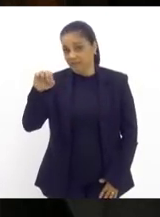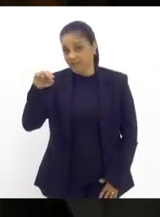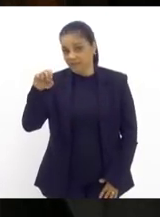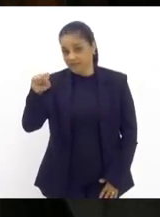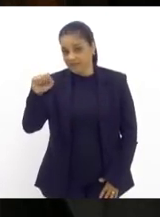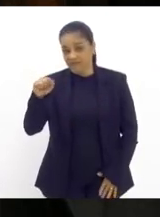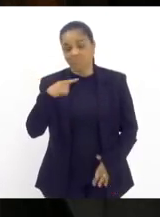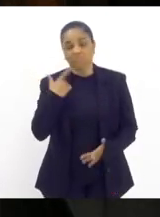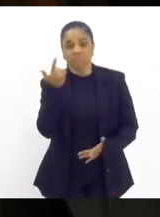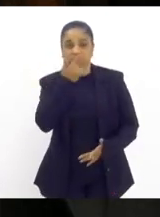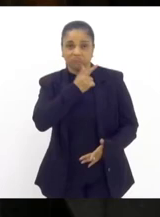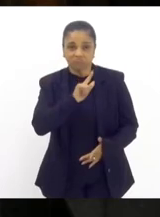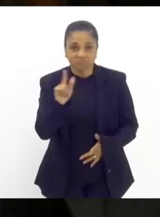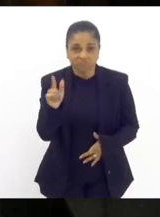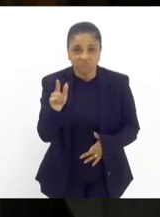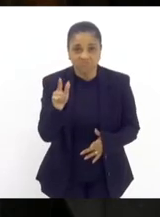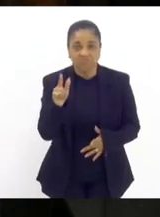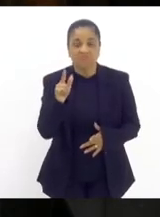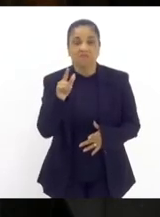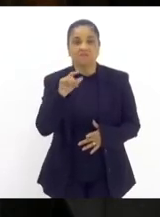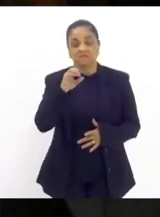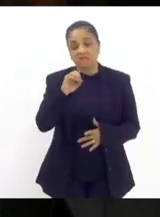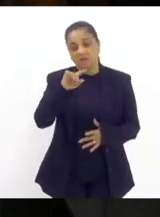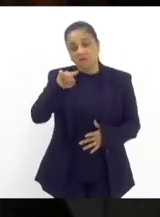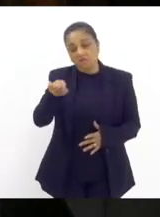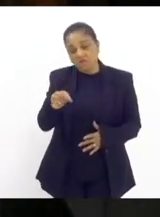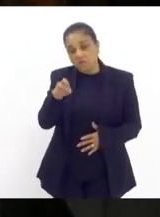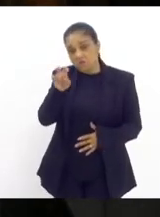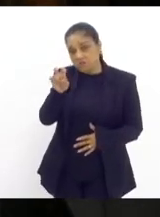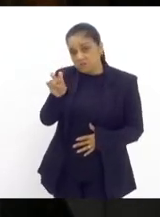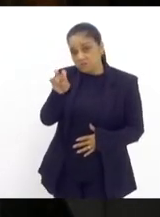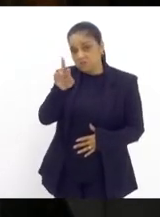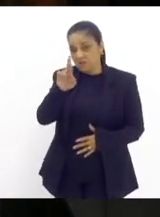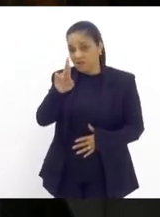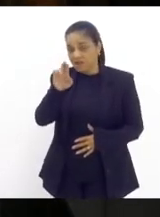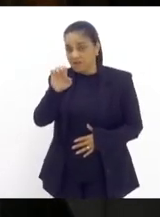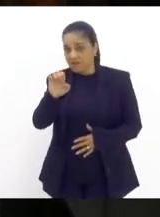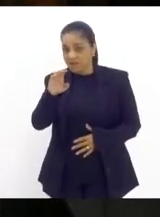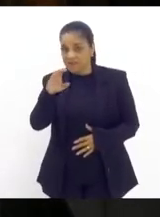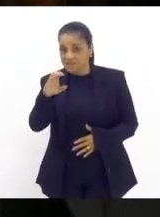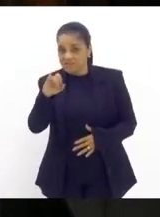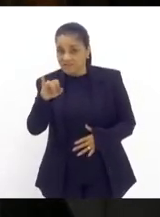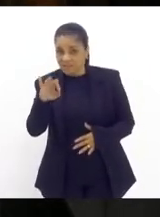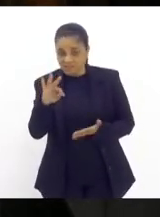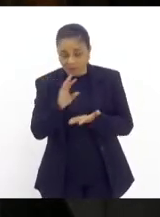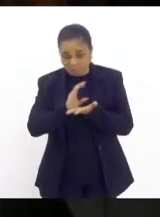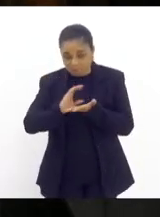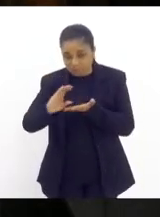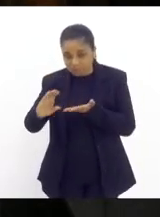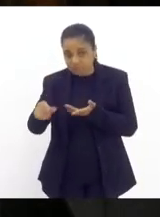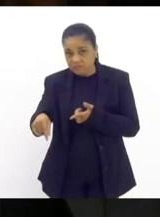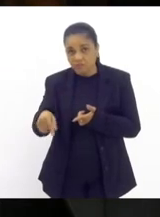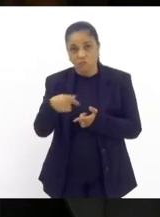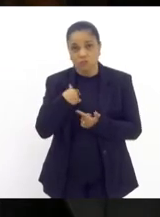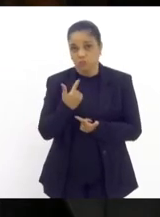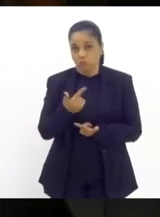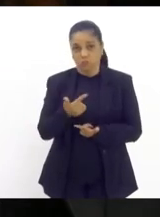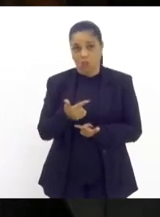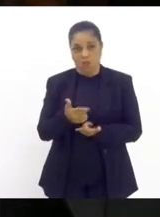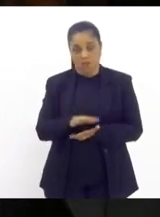Financeira no sentido do meio por cento das receitas de água e esgoto e não goza